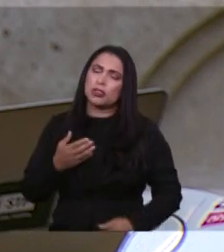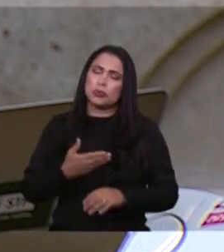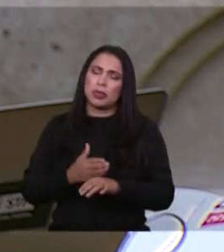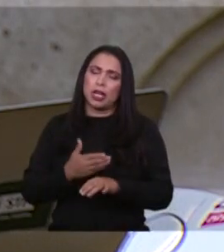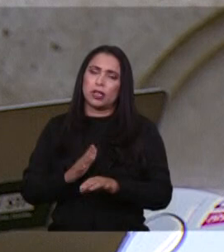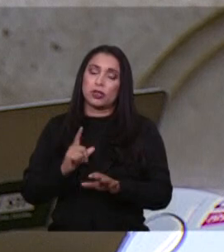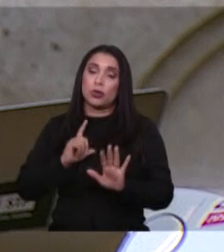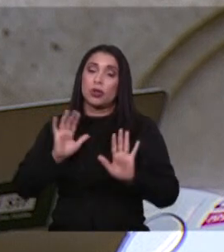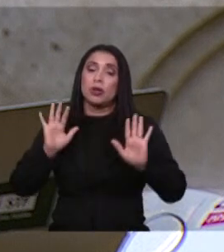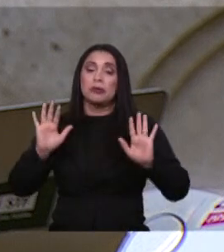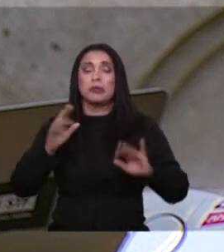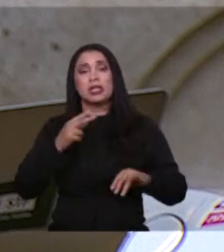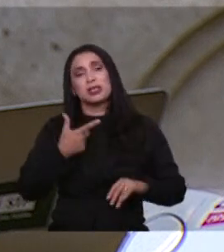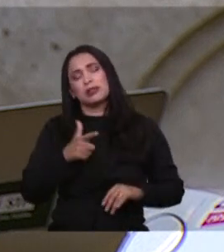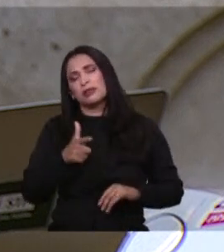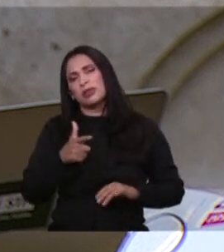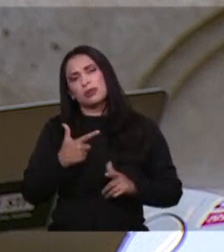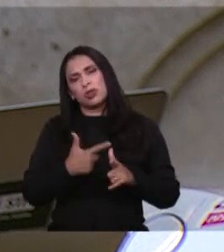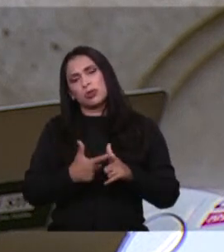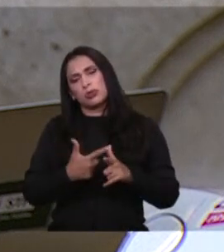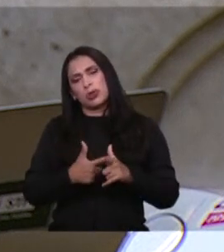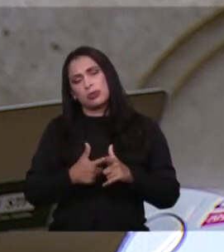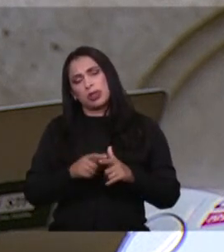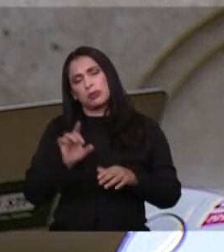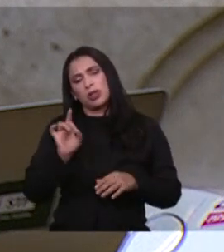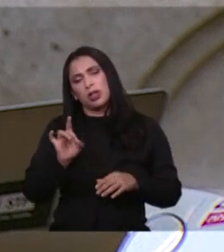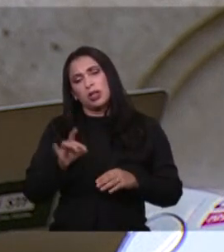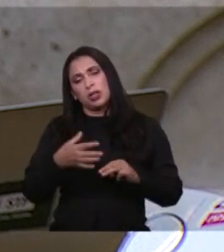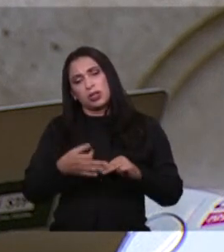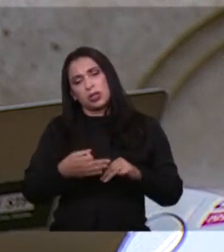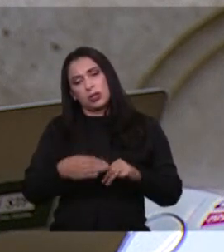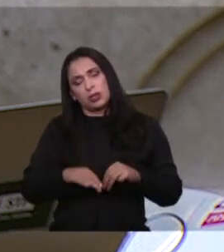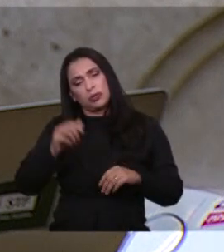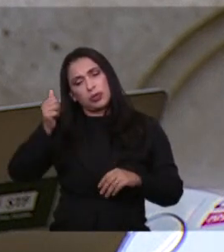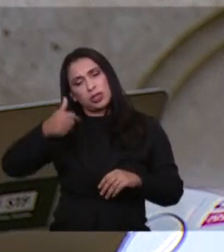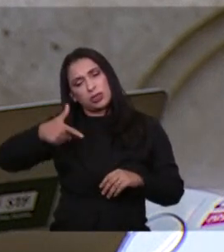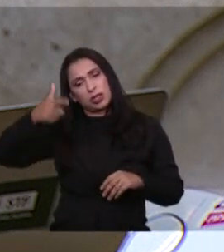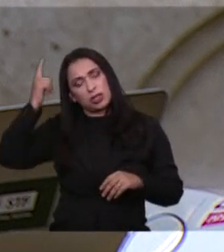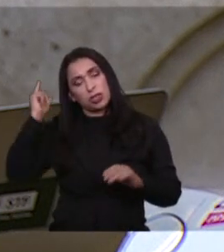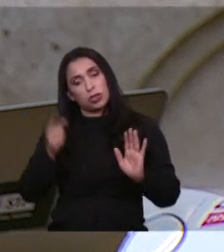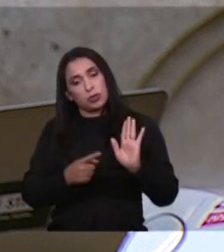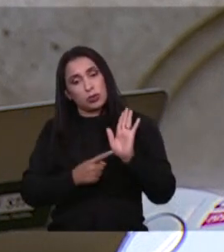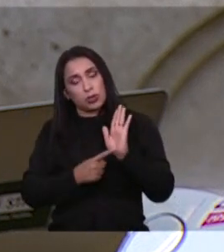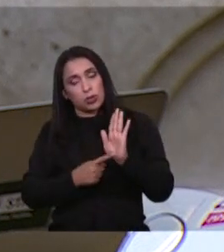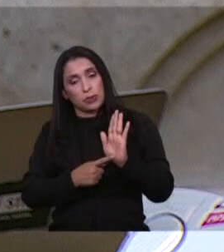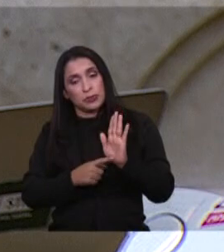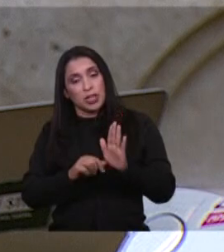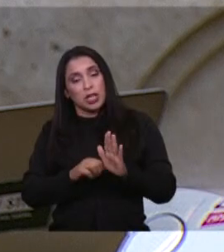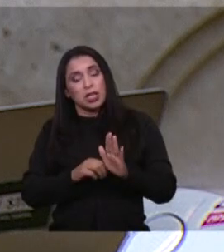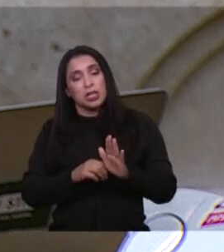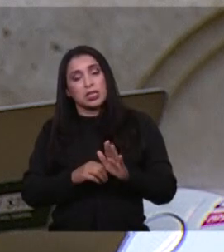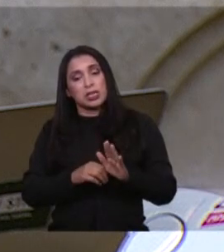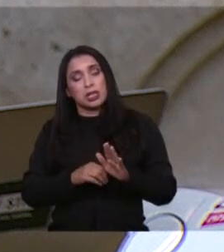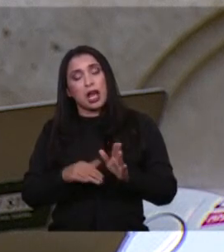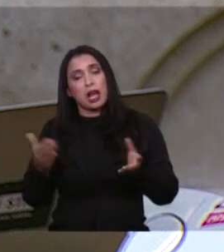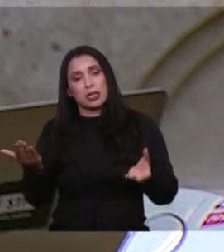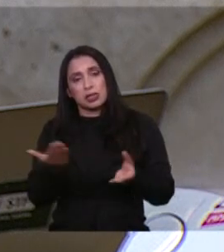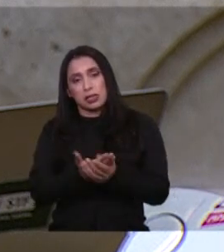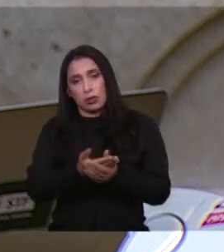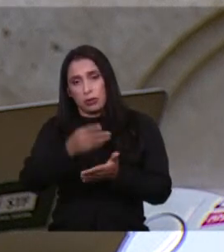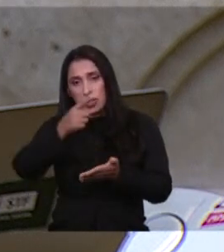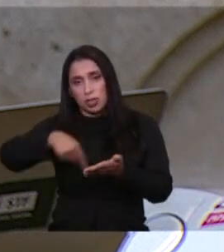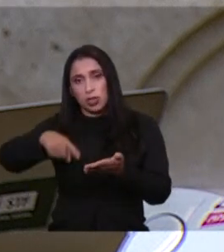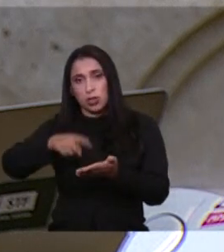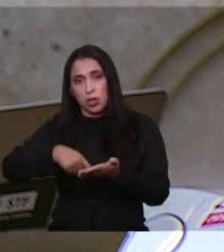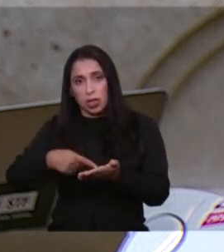prático, eu acho que nós não temos um problema, salvo esse que o ministro Alexandre apontou, que é, se nós vedarmos as ações rescisórias agora, como